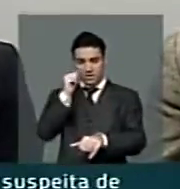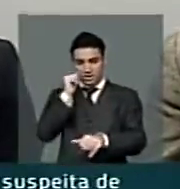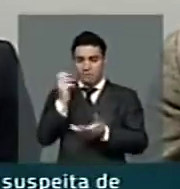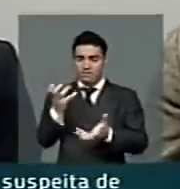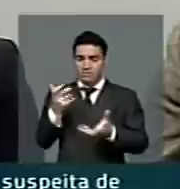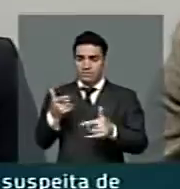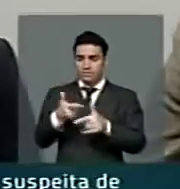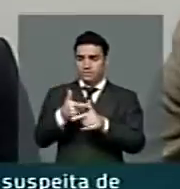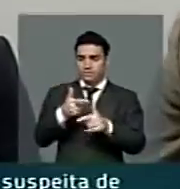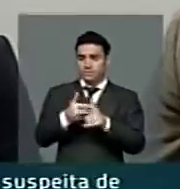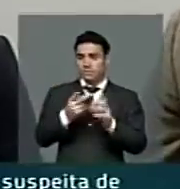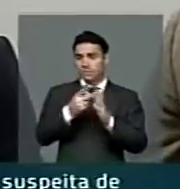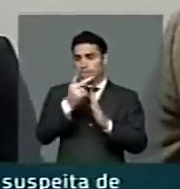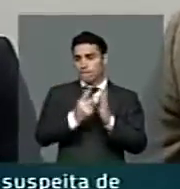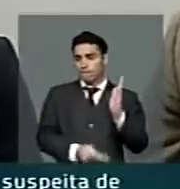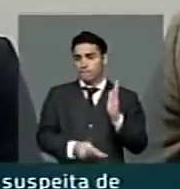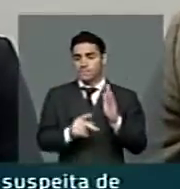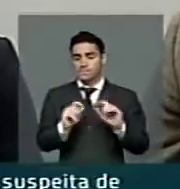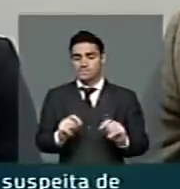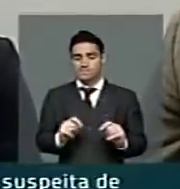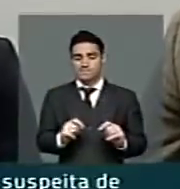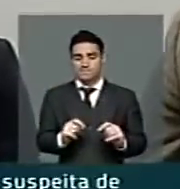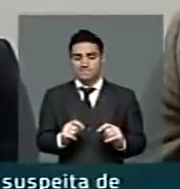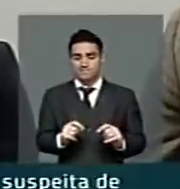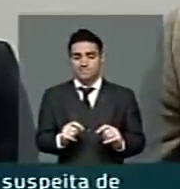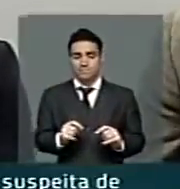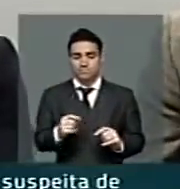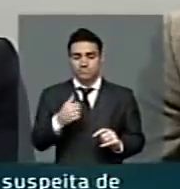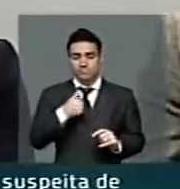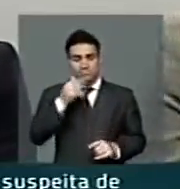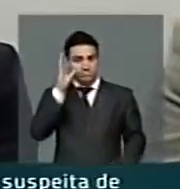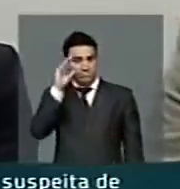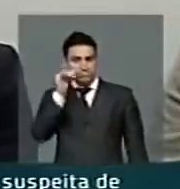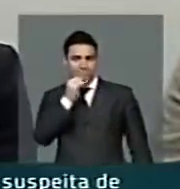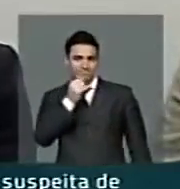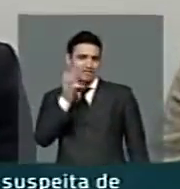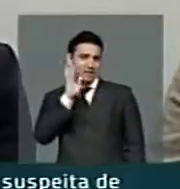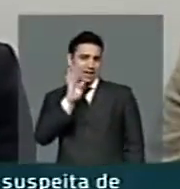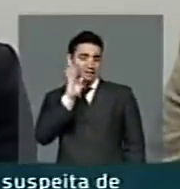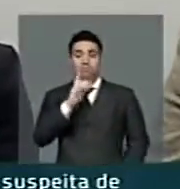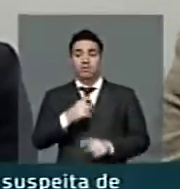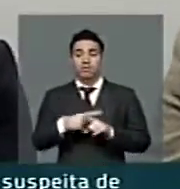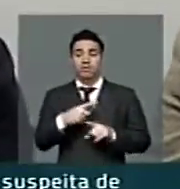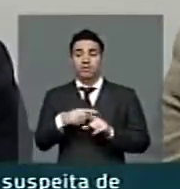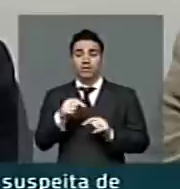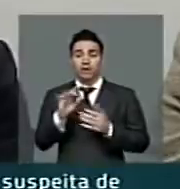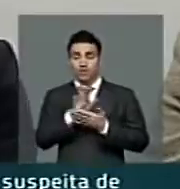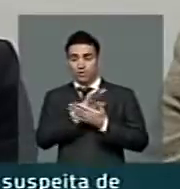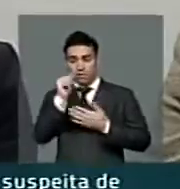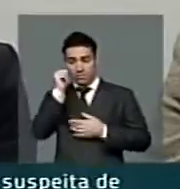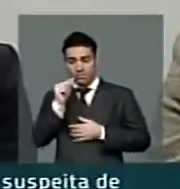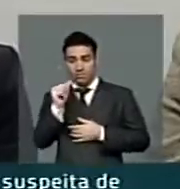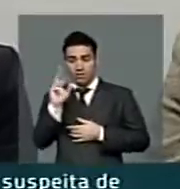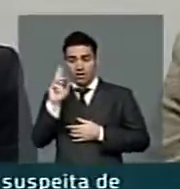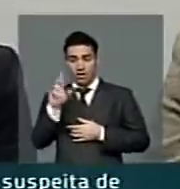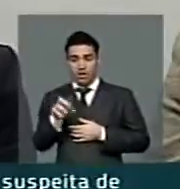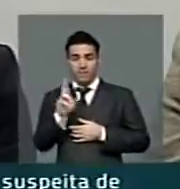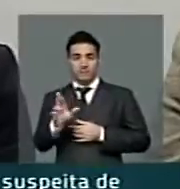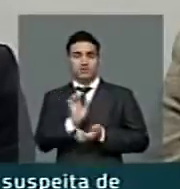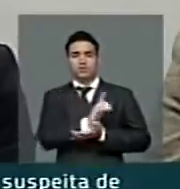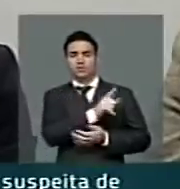criticar o projeto, eu acho curioso quando mulheres tentam falar em nome de outras. As